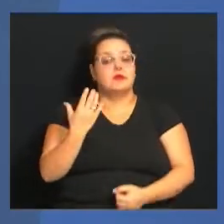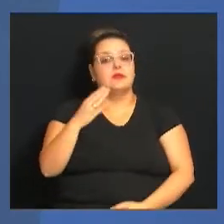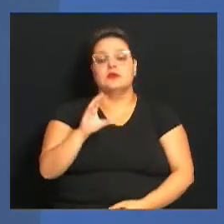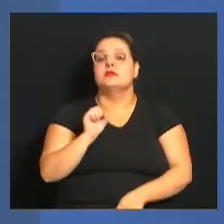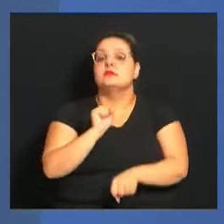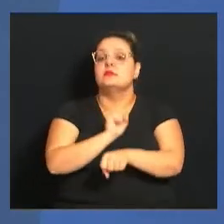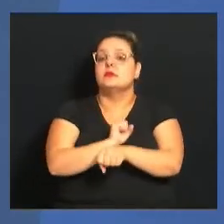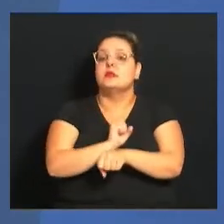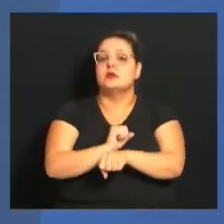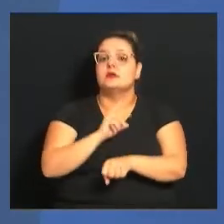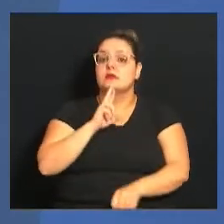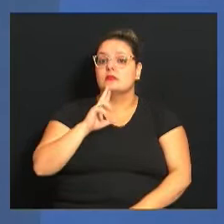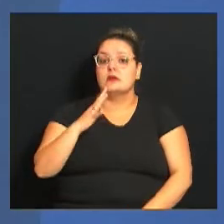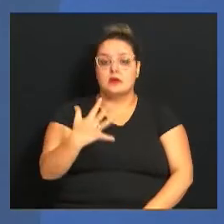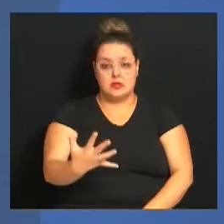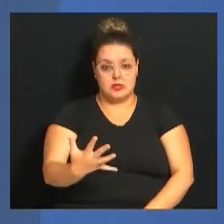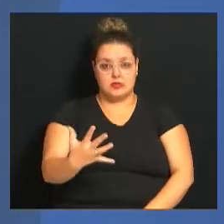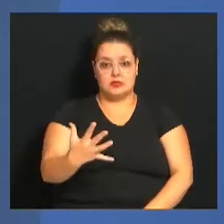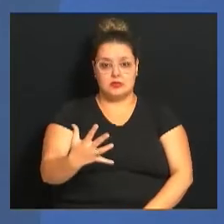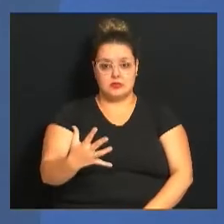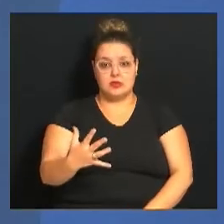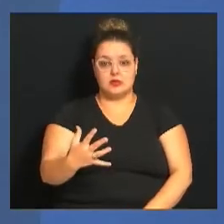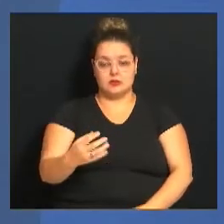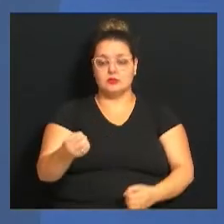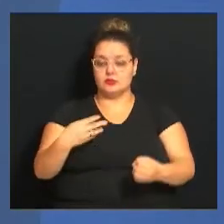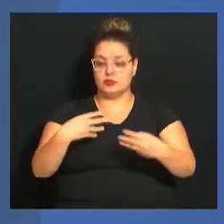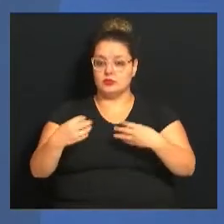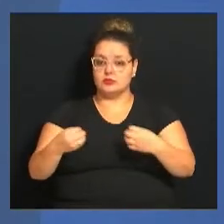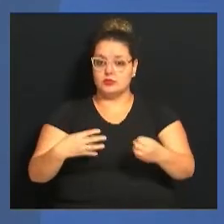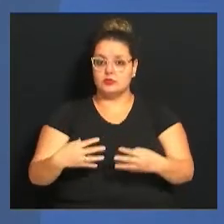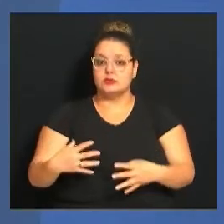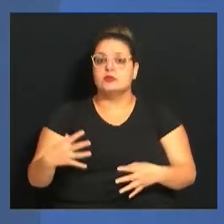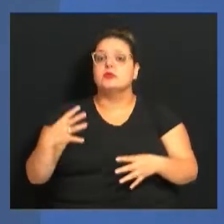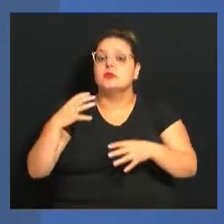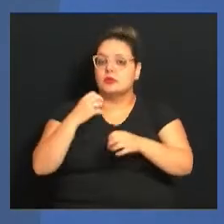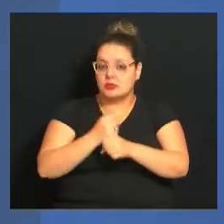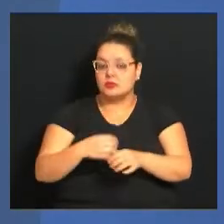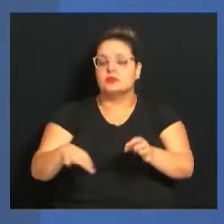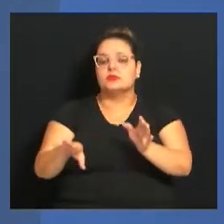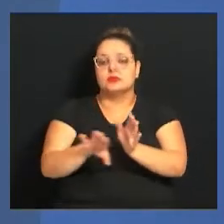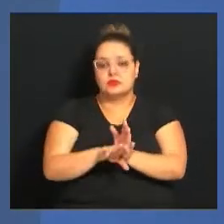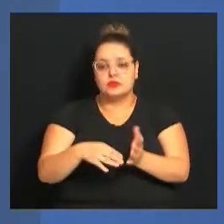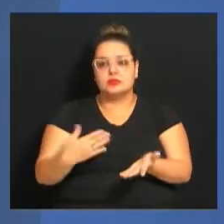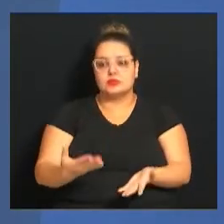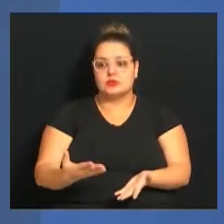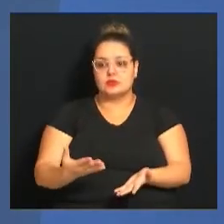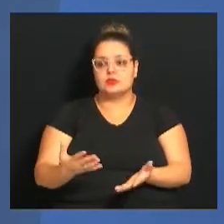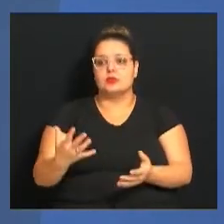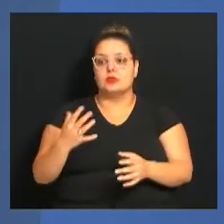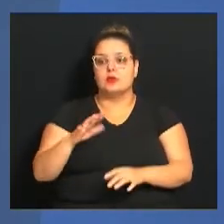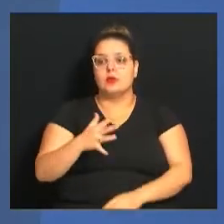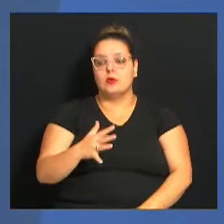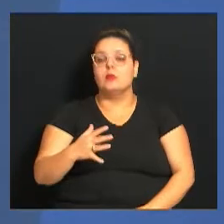aí o resultado do exame, que agora esses resultados chegaram do laboratório, somando aí, por isso que esse número